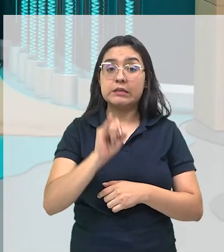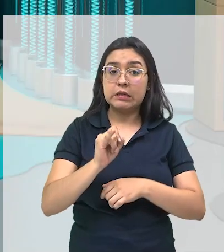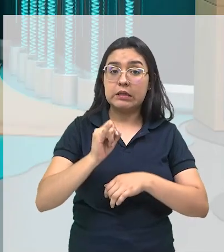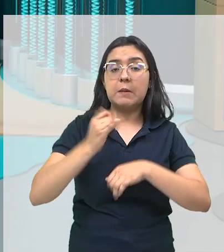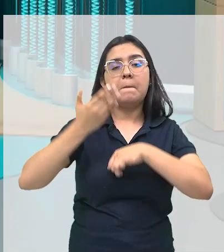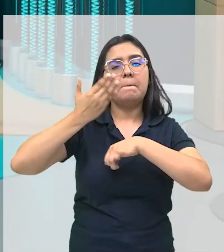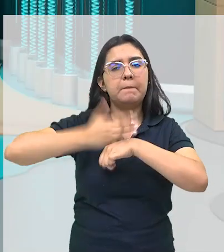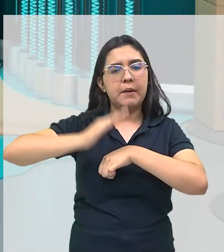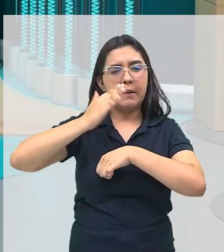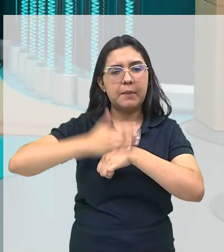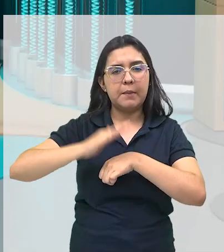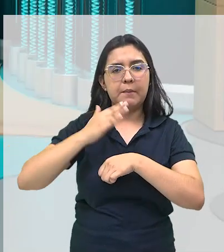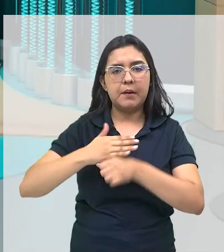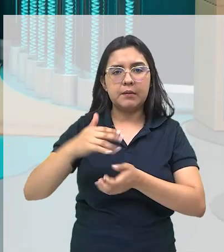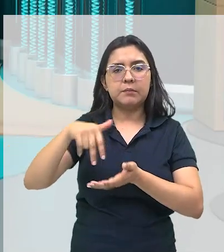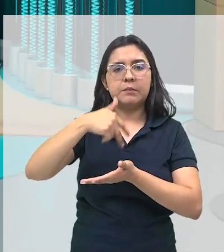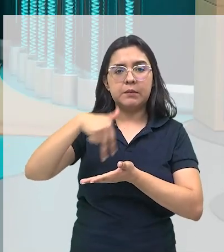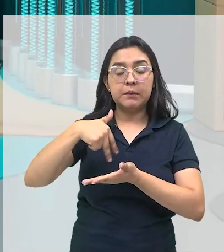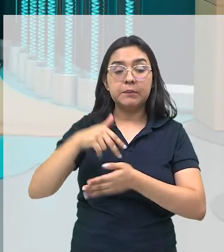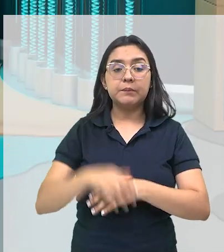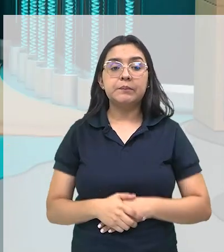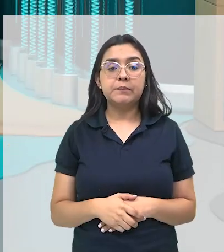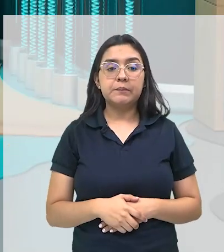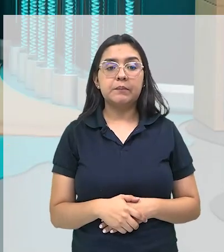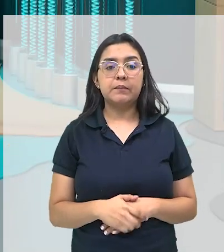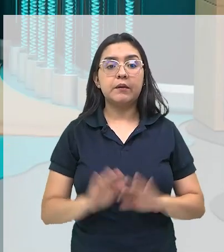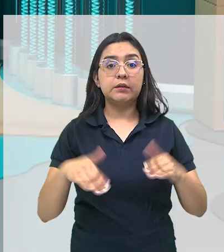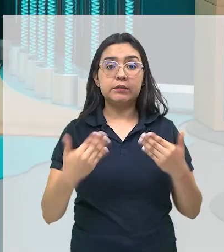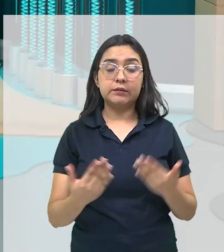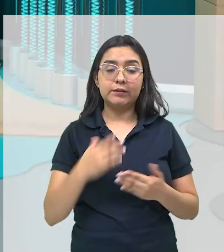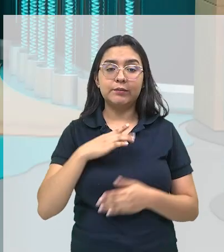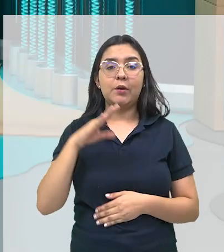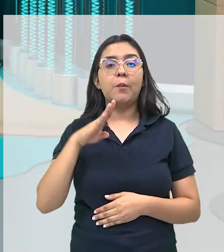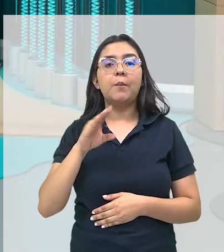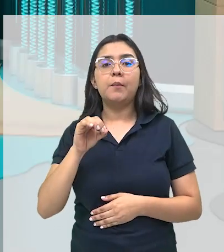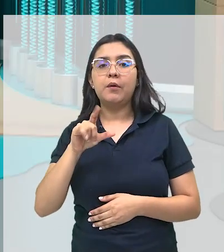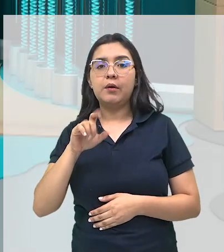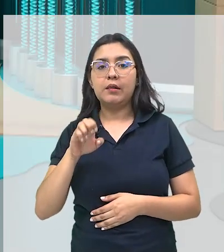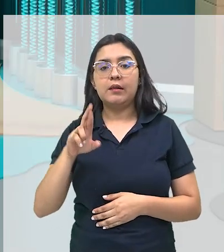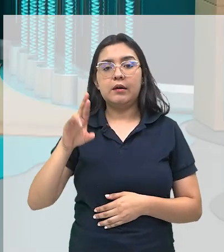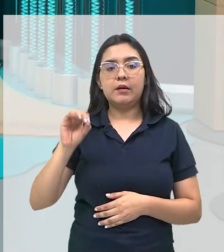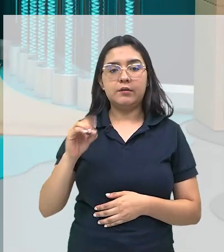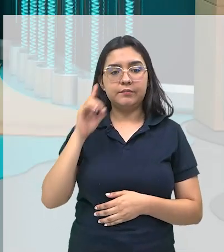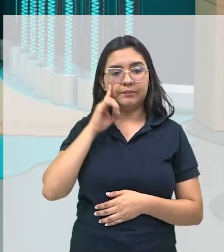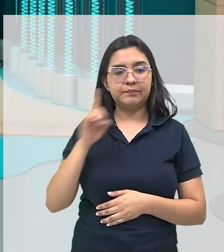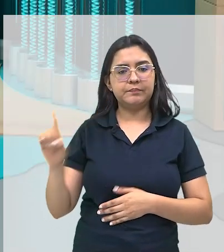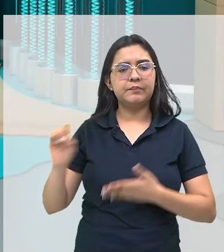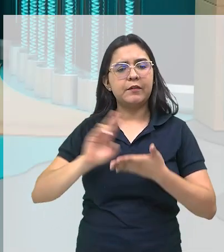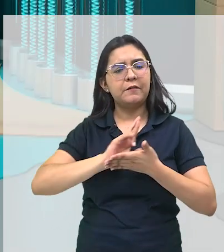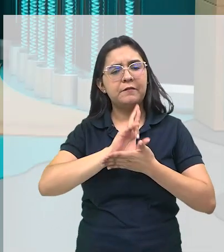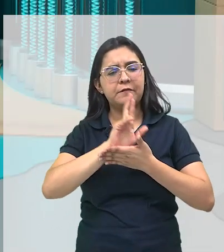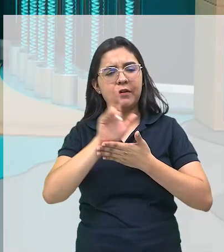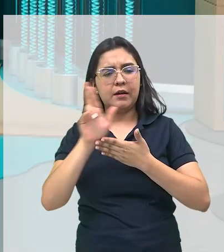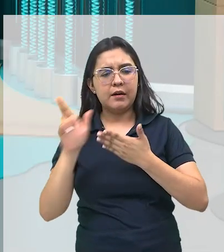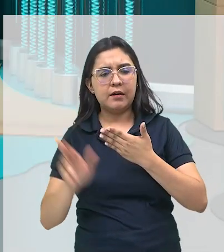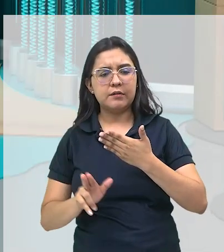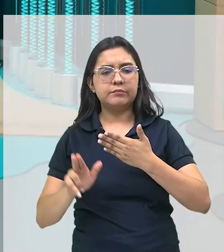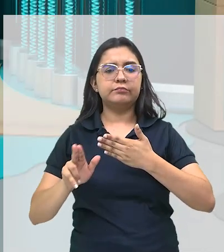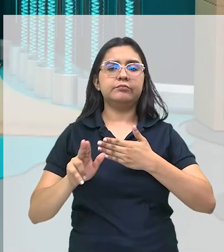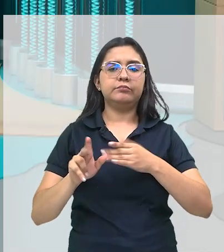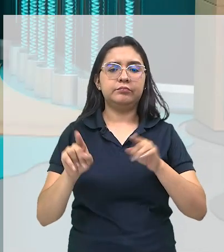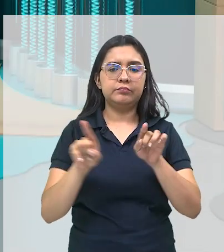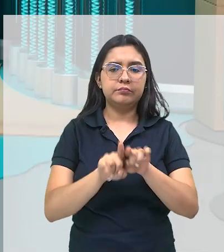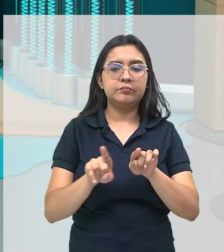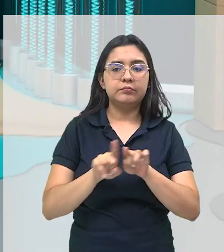das danças, tá bom? Então, gente, o bolero é isso. O bolero é esse conjunto de ritmos aqui, ó,